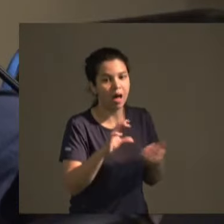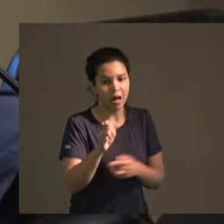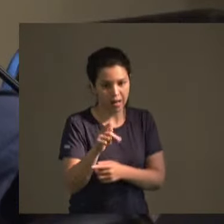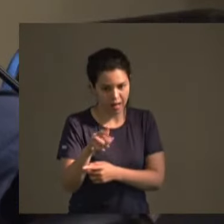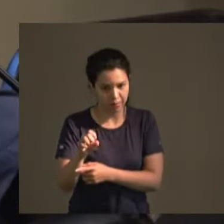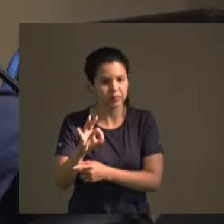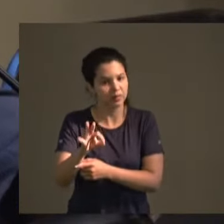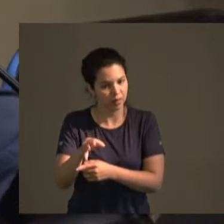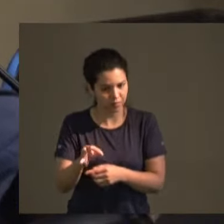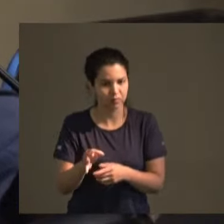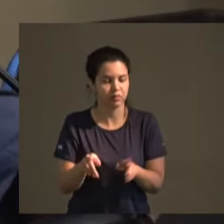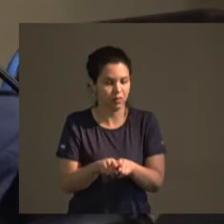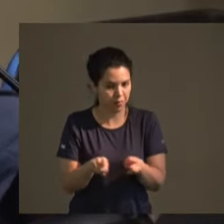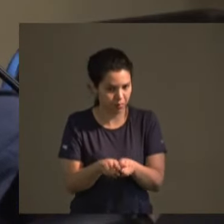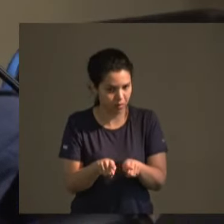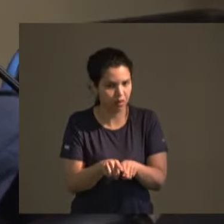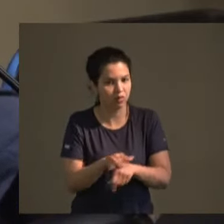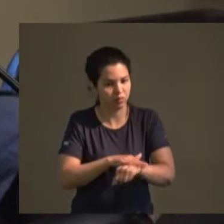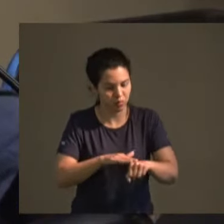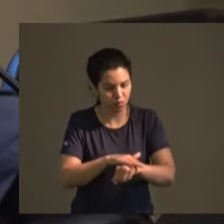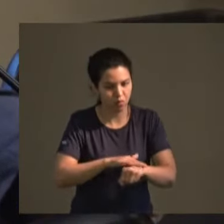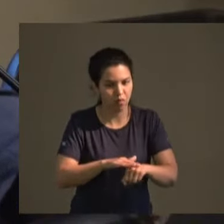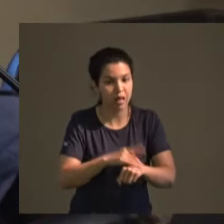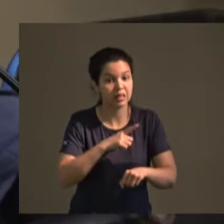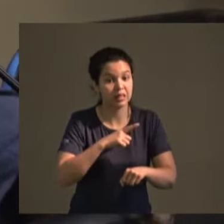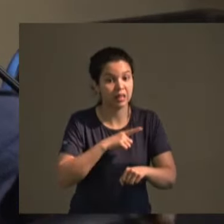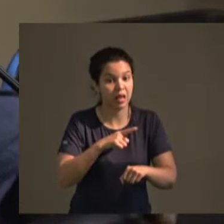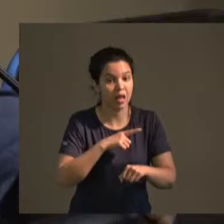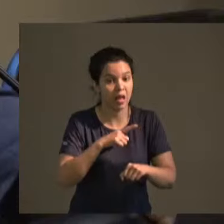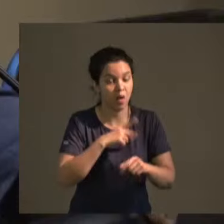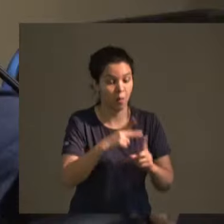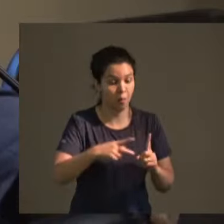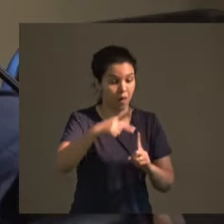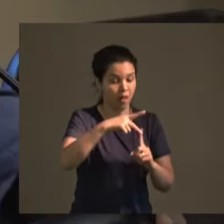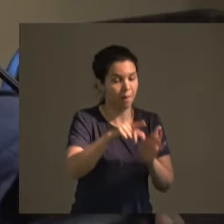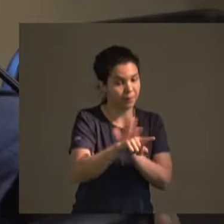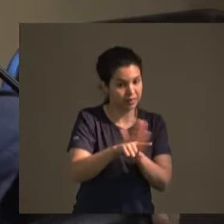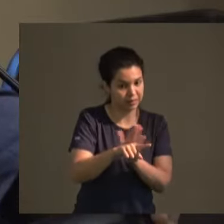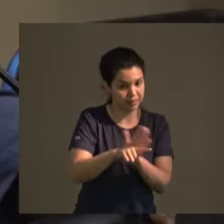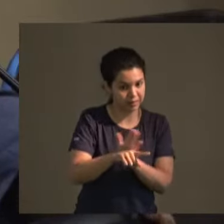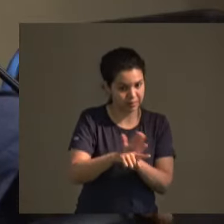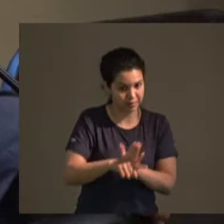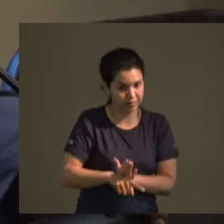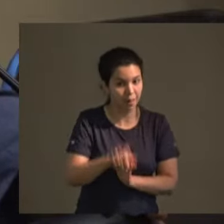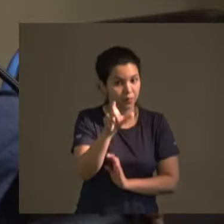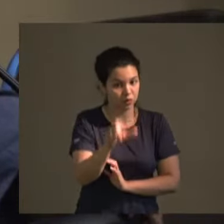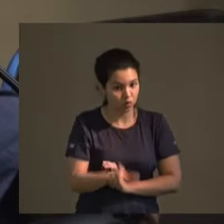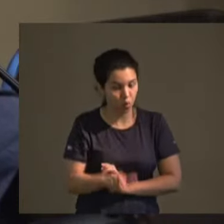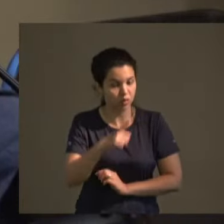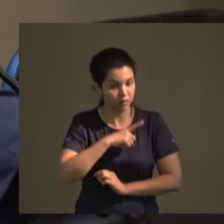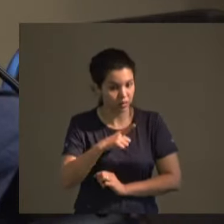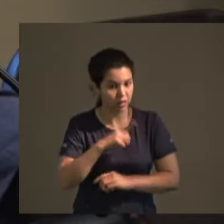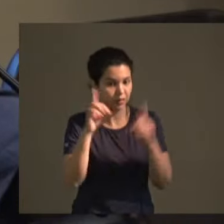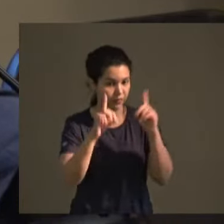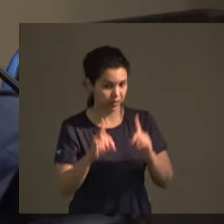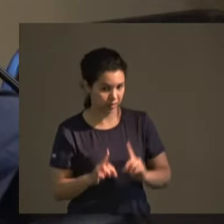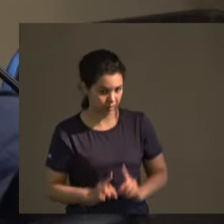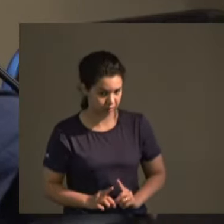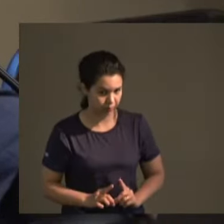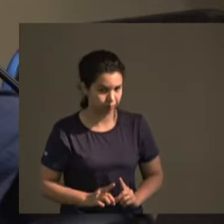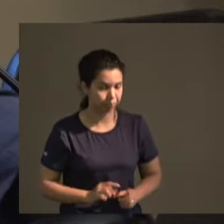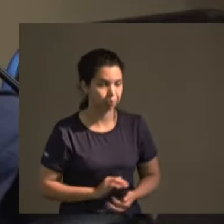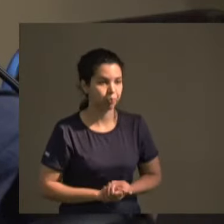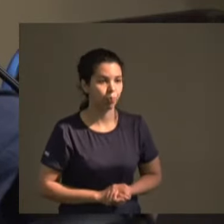aí no âmbito do plano uma pesquisa, né, um edital que está sendo aí para pesquisadores com deficiência, né, e mais